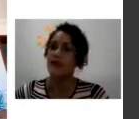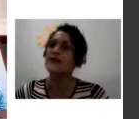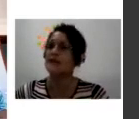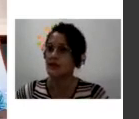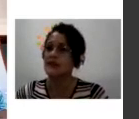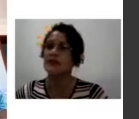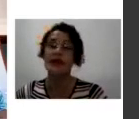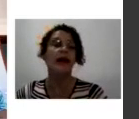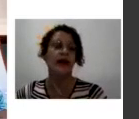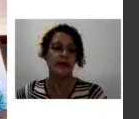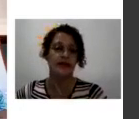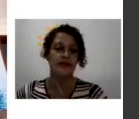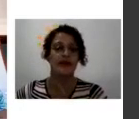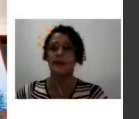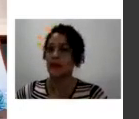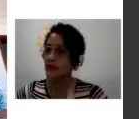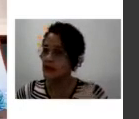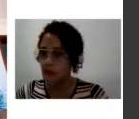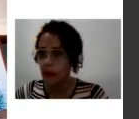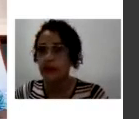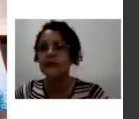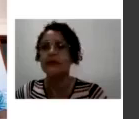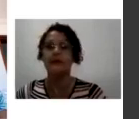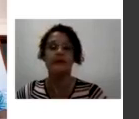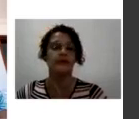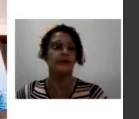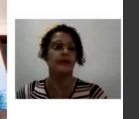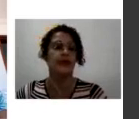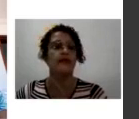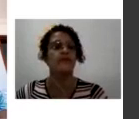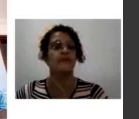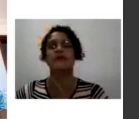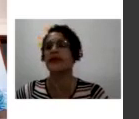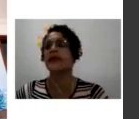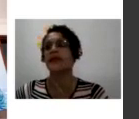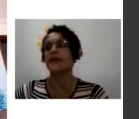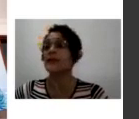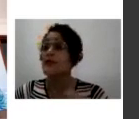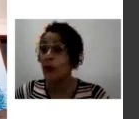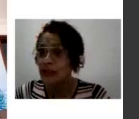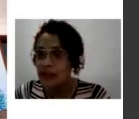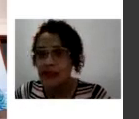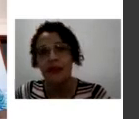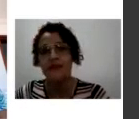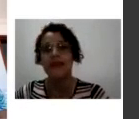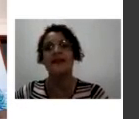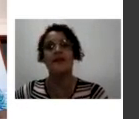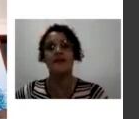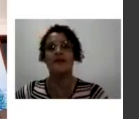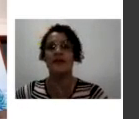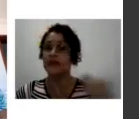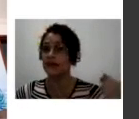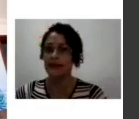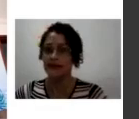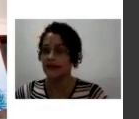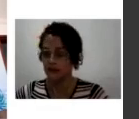dos colegas que já estão há bastante tempo. Quem participou do congresso UFBA e prestou atenção, né,